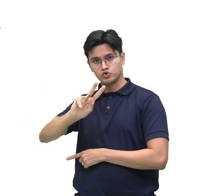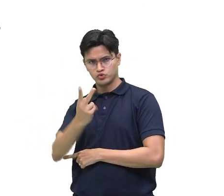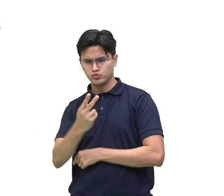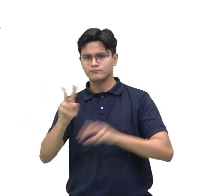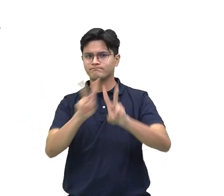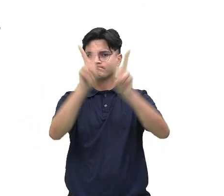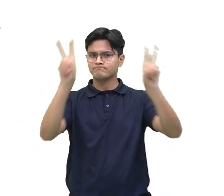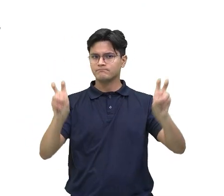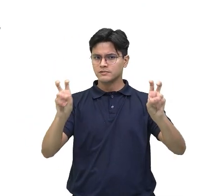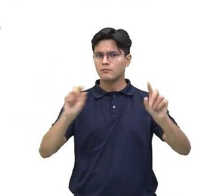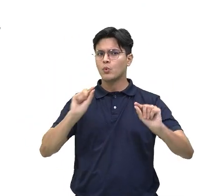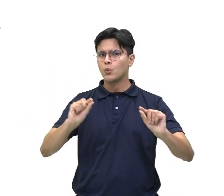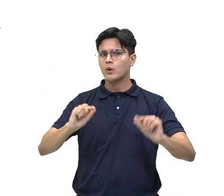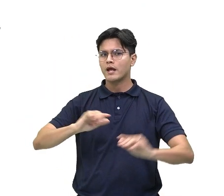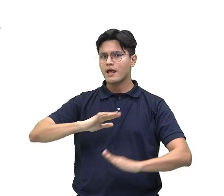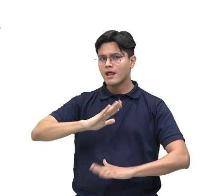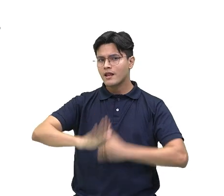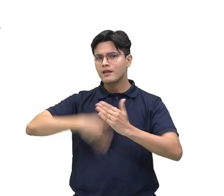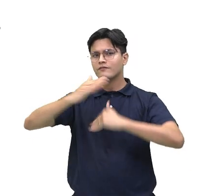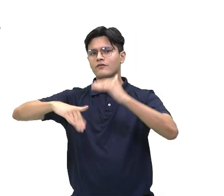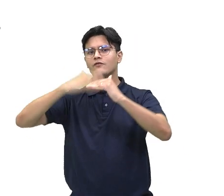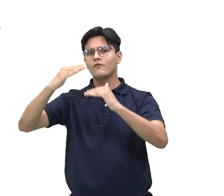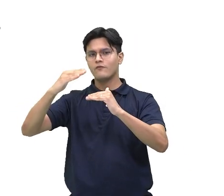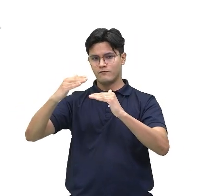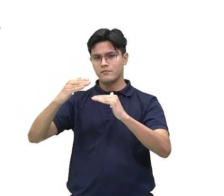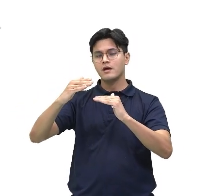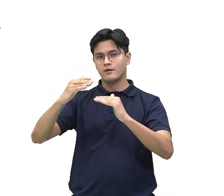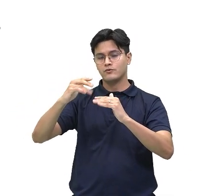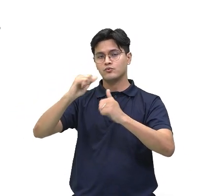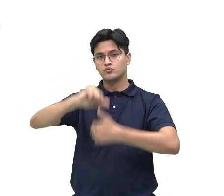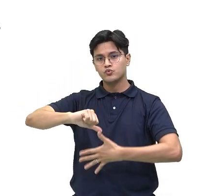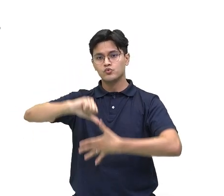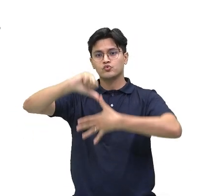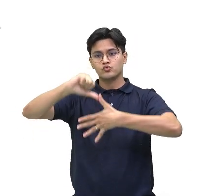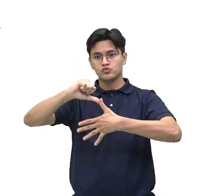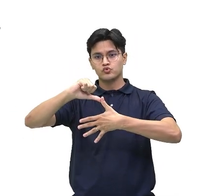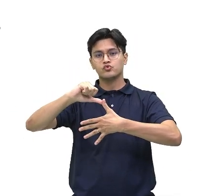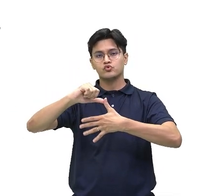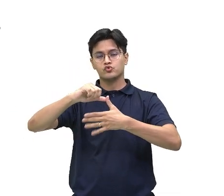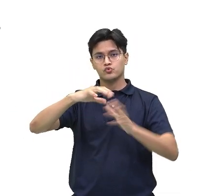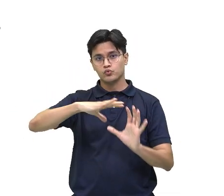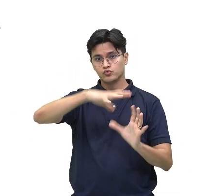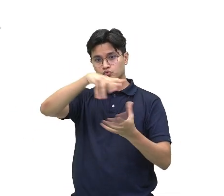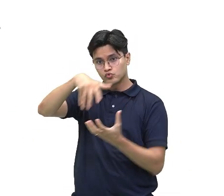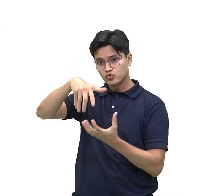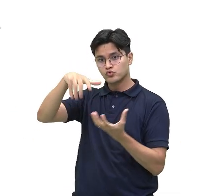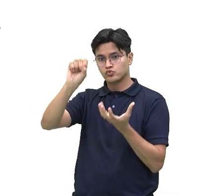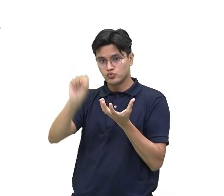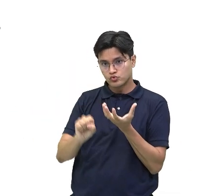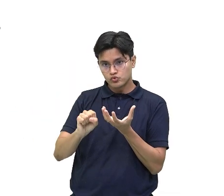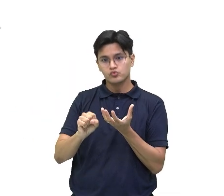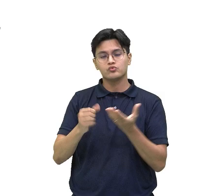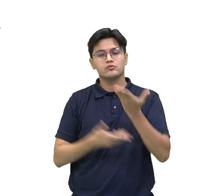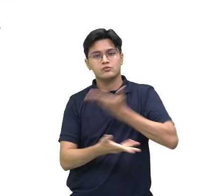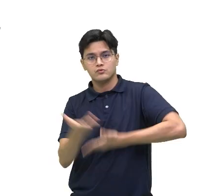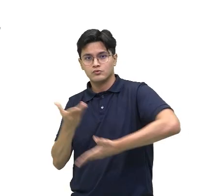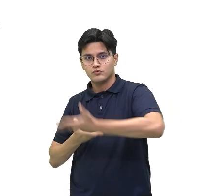tema Fortalecendo a Cooperação do Sul Global para uma Governança mais Inclusiva